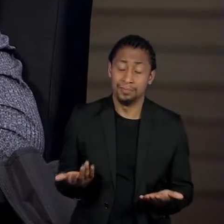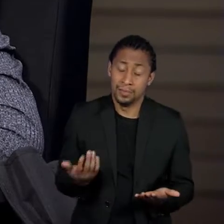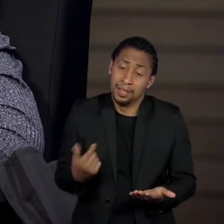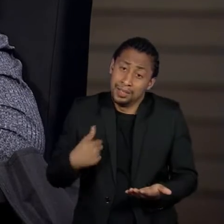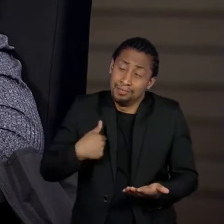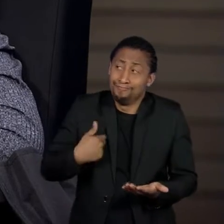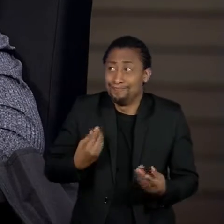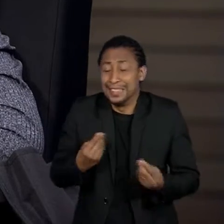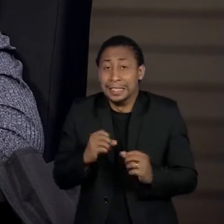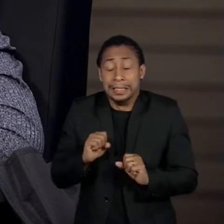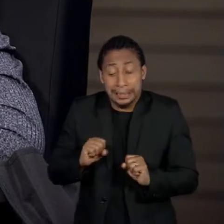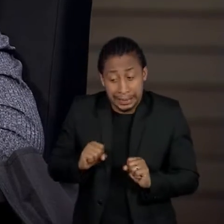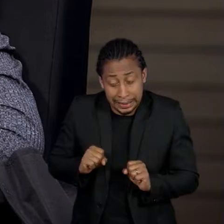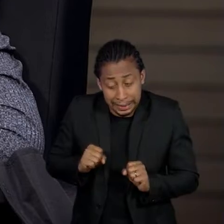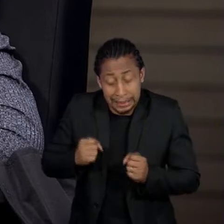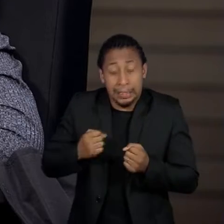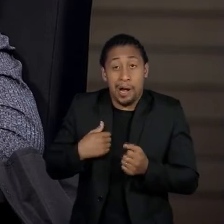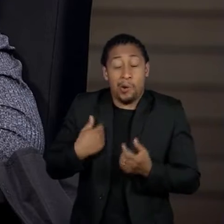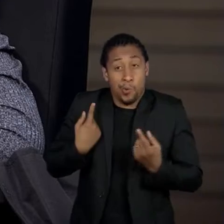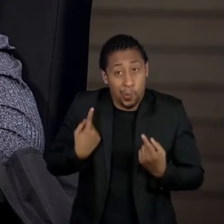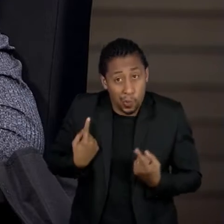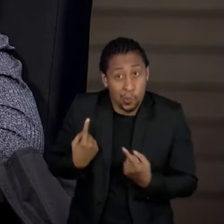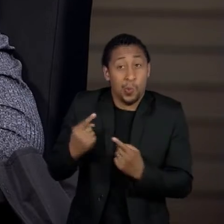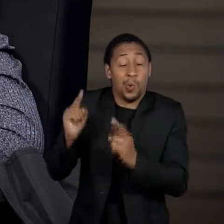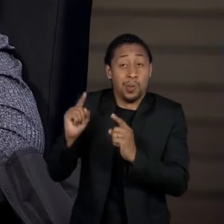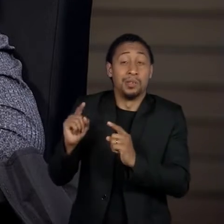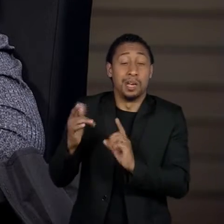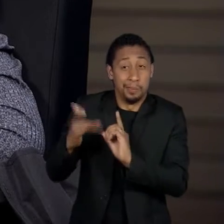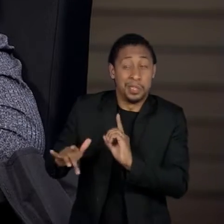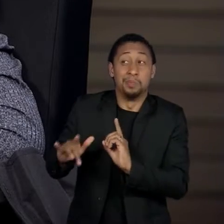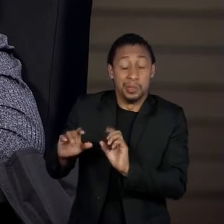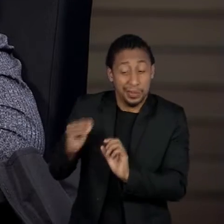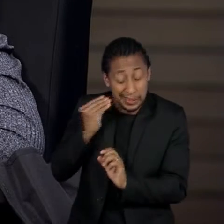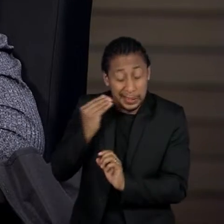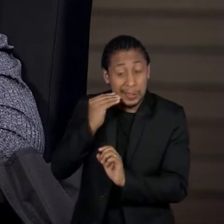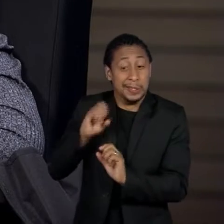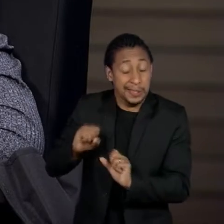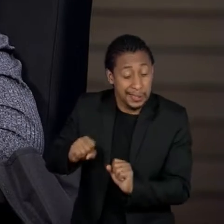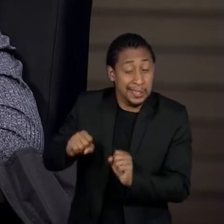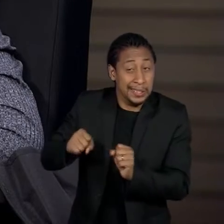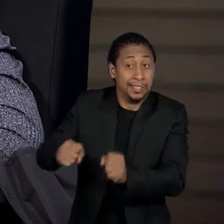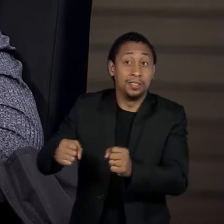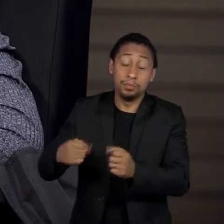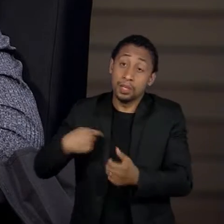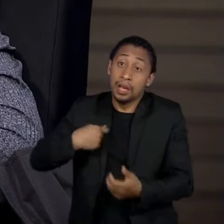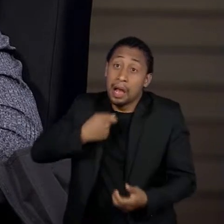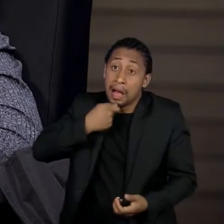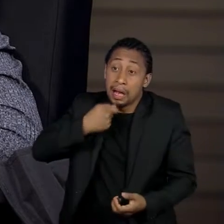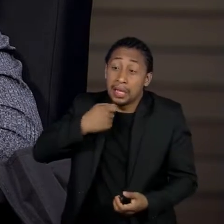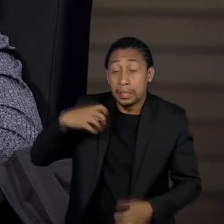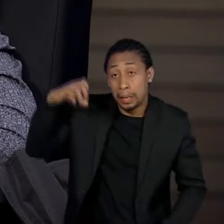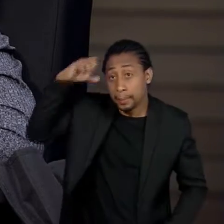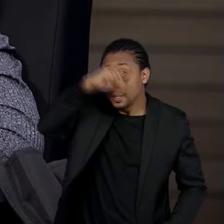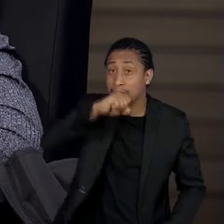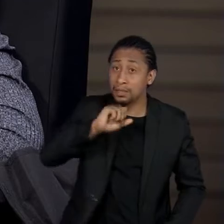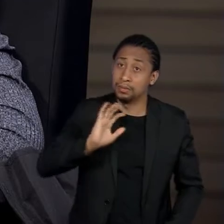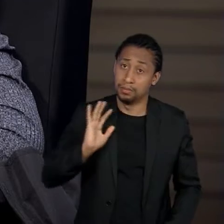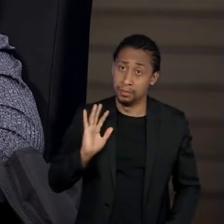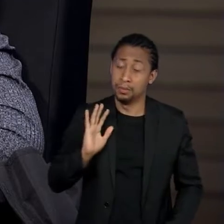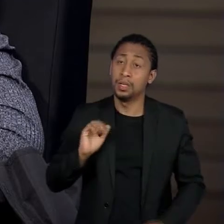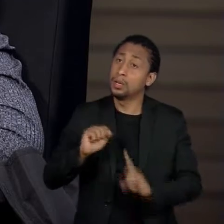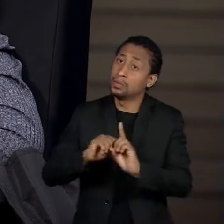capacitismo ainda, porque como toda a sociedade, eu ainda estou aprendendo. Óbvio que eu estou num lugar de